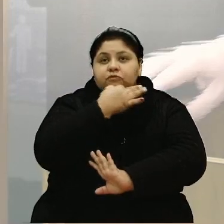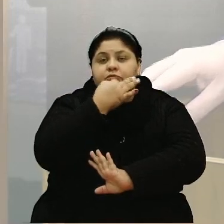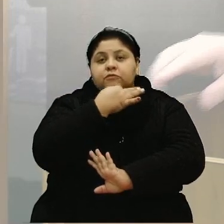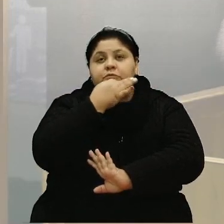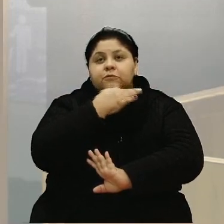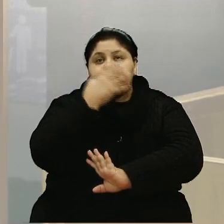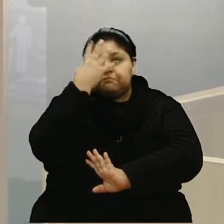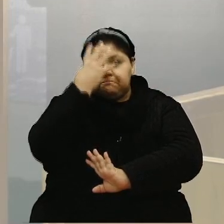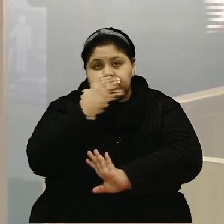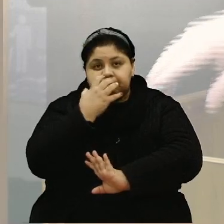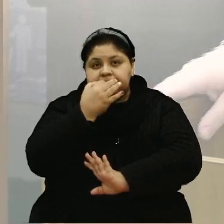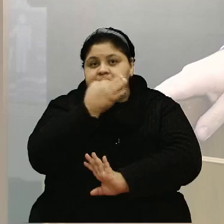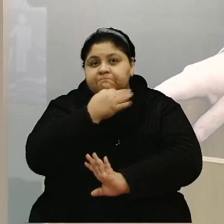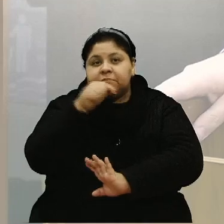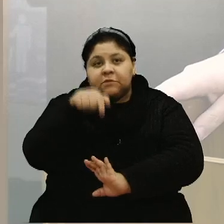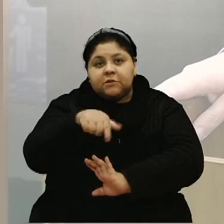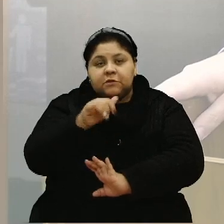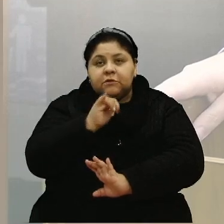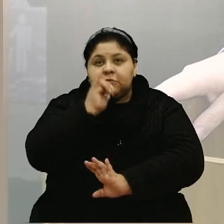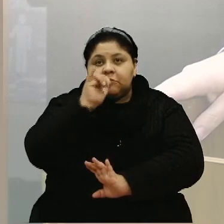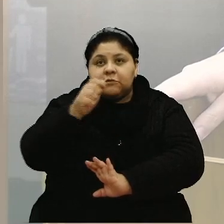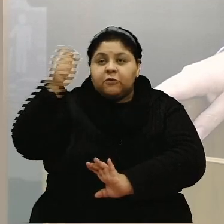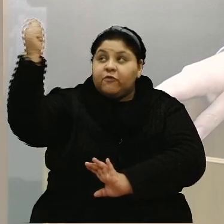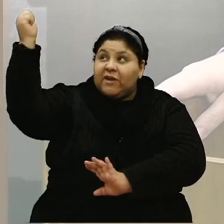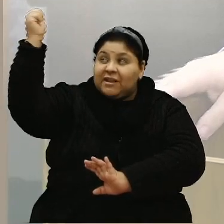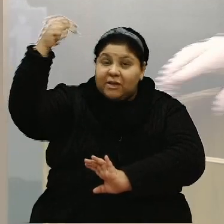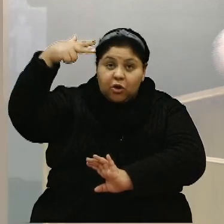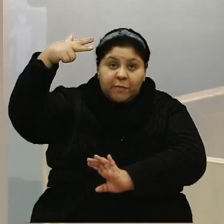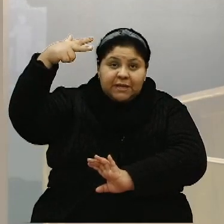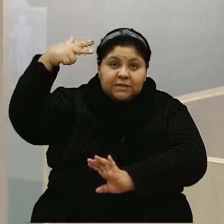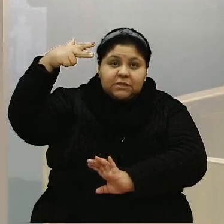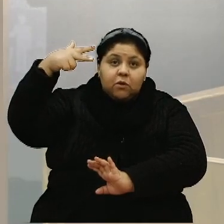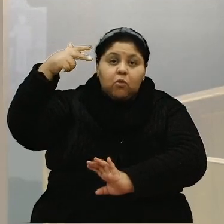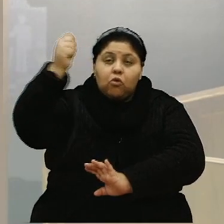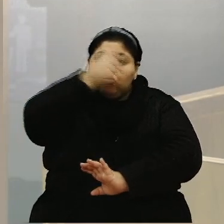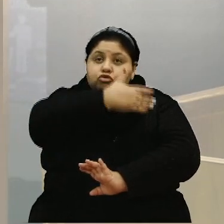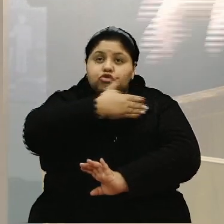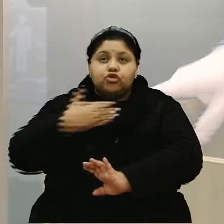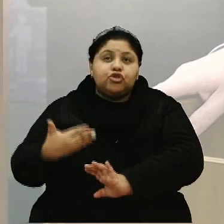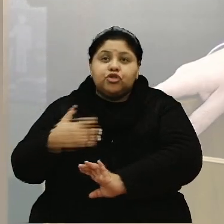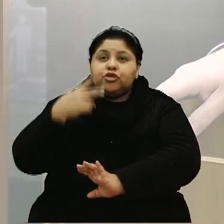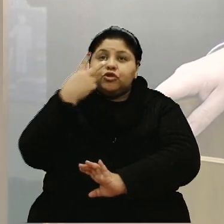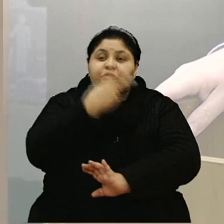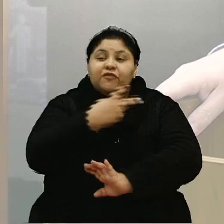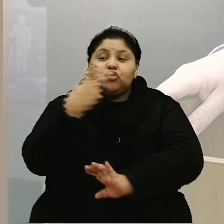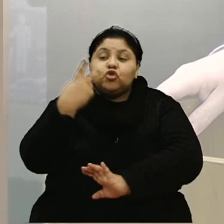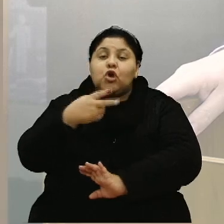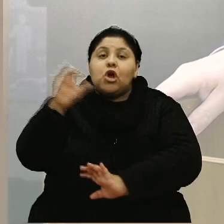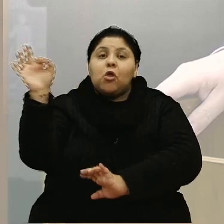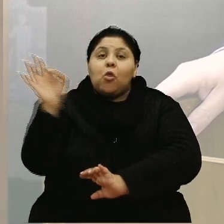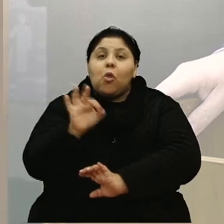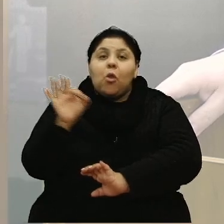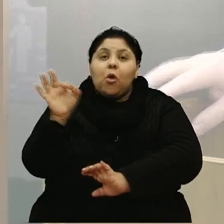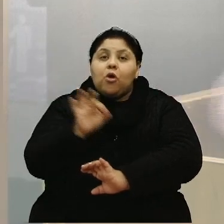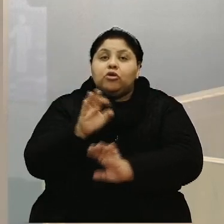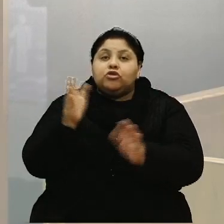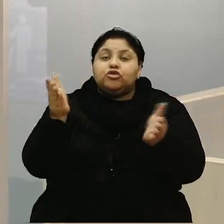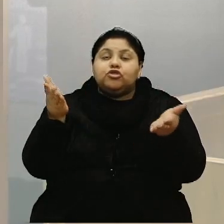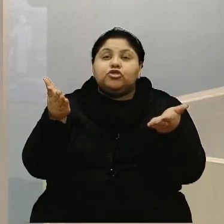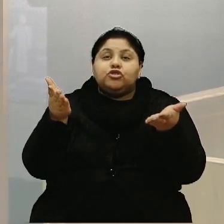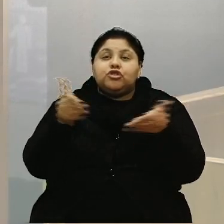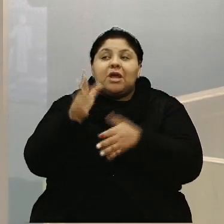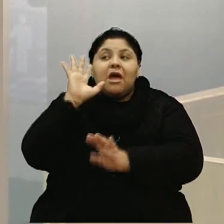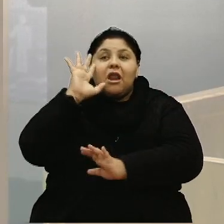muita seriedade. E aqui foi levantado iluminação pública, já foi 22% da iluminação pública já foi trocada.